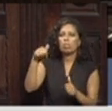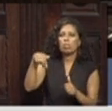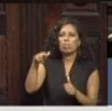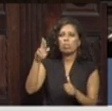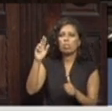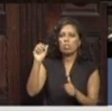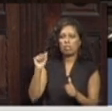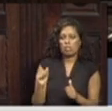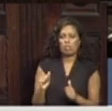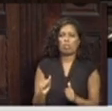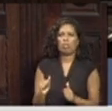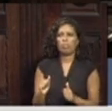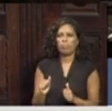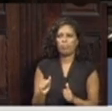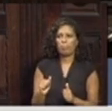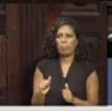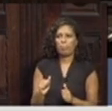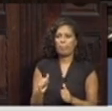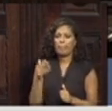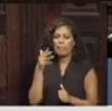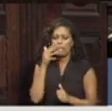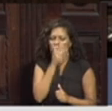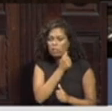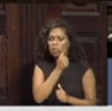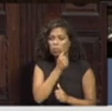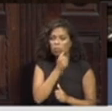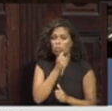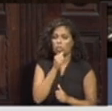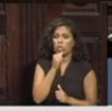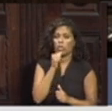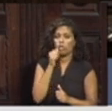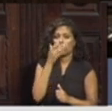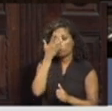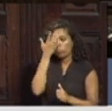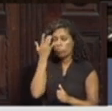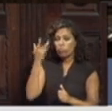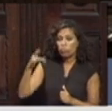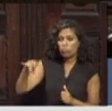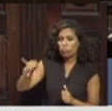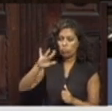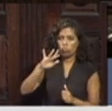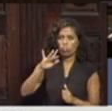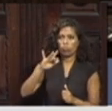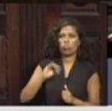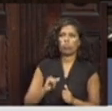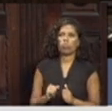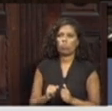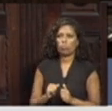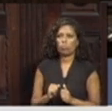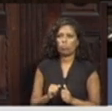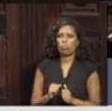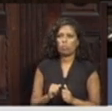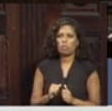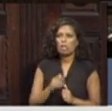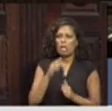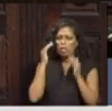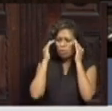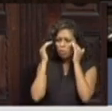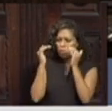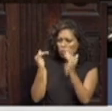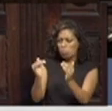e reverbera aqui desta tribuna da Alerj que o ministro Raul Jungmann, o mais prontamente possível, marque essa audiência e, para além de